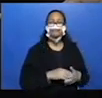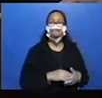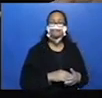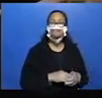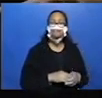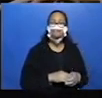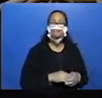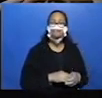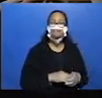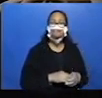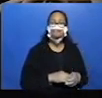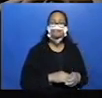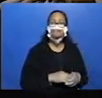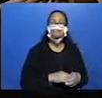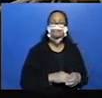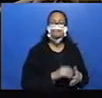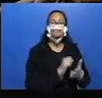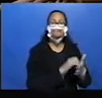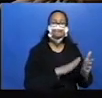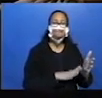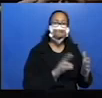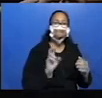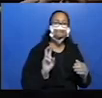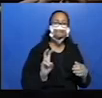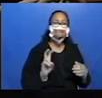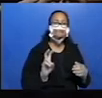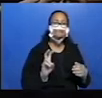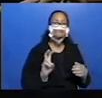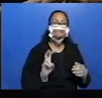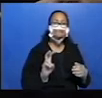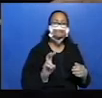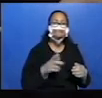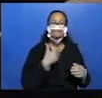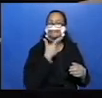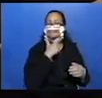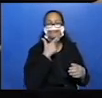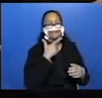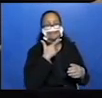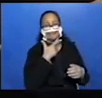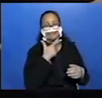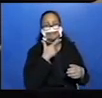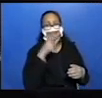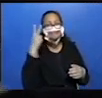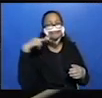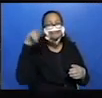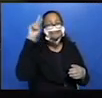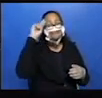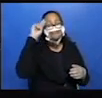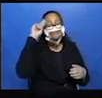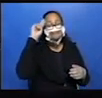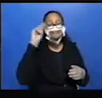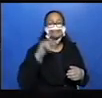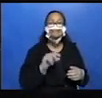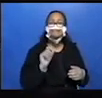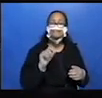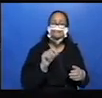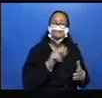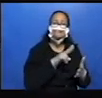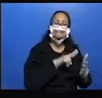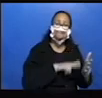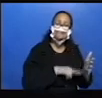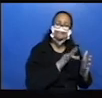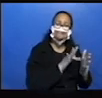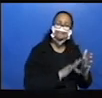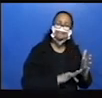para vocês. O fato engraçado dessa narrativa é... E aí só quem leu o texto até o final